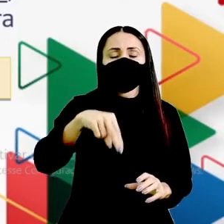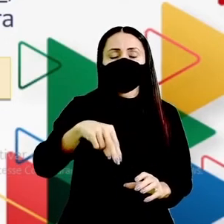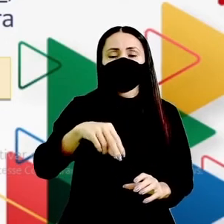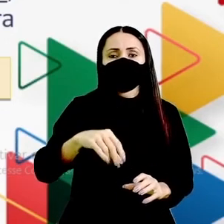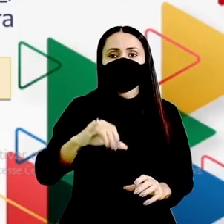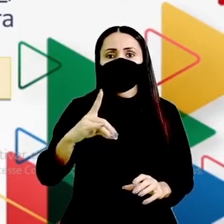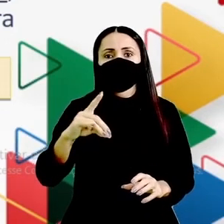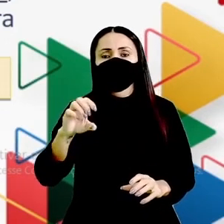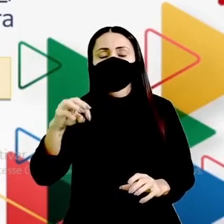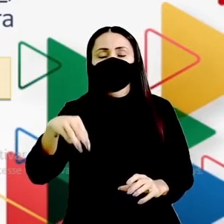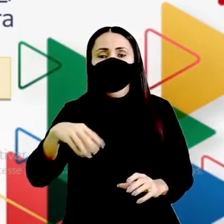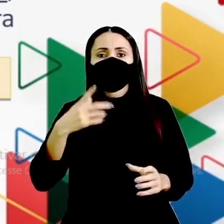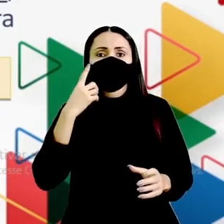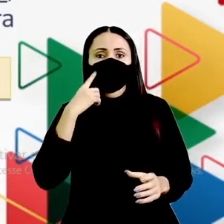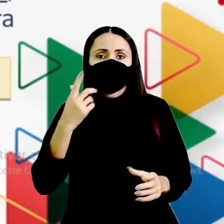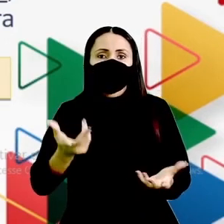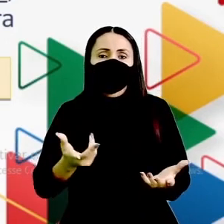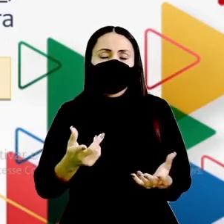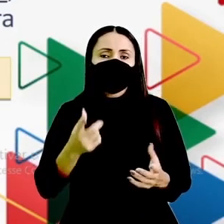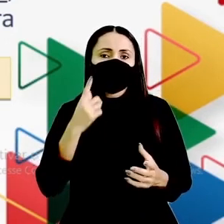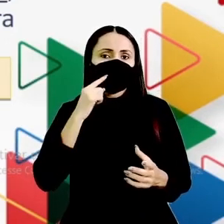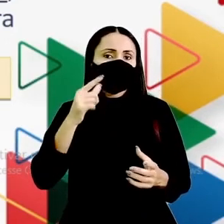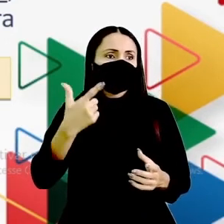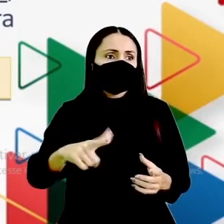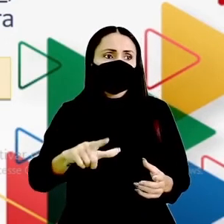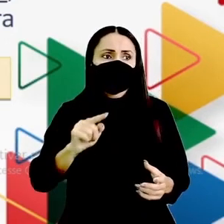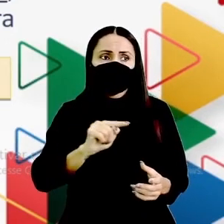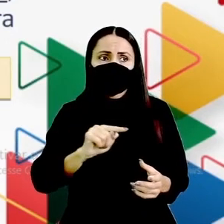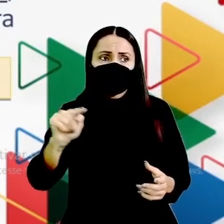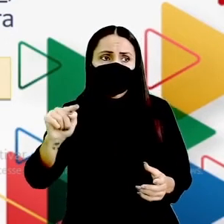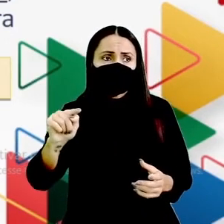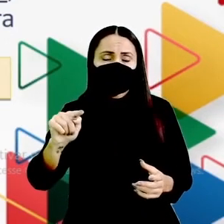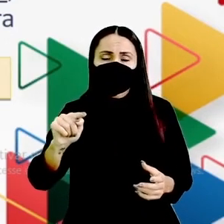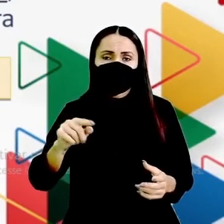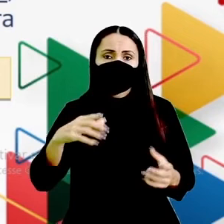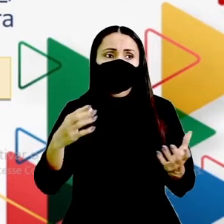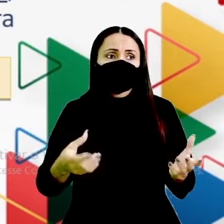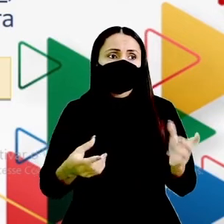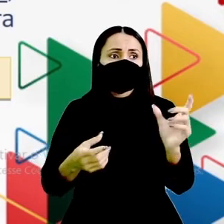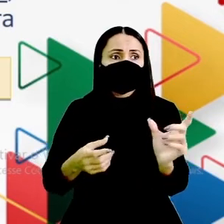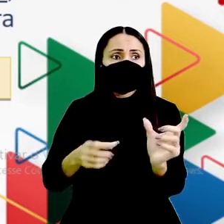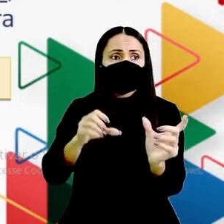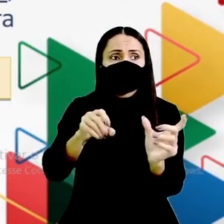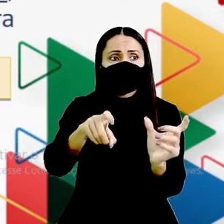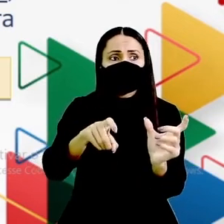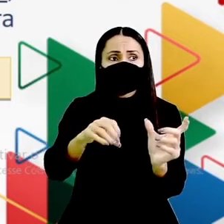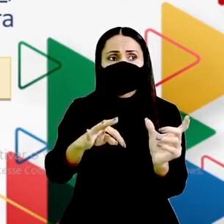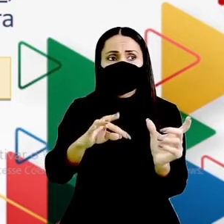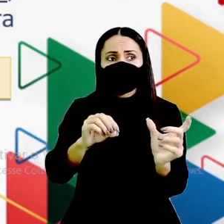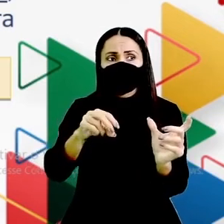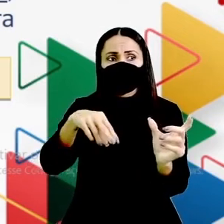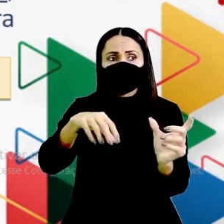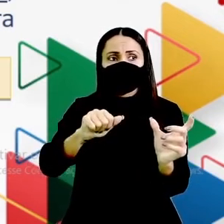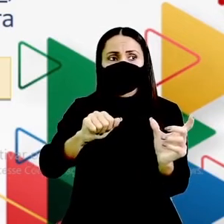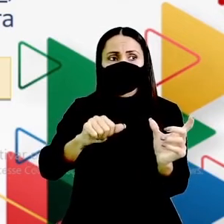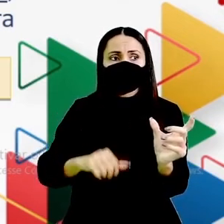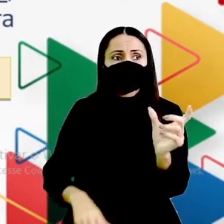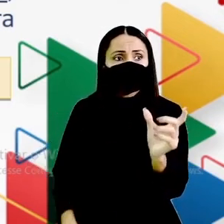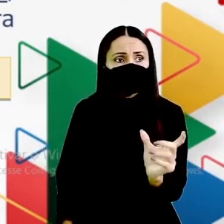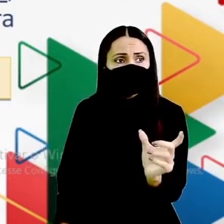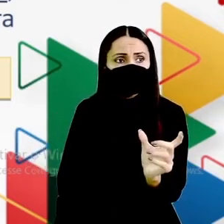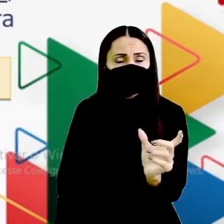não serão acentuadas, porque passam a ser oxítonas, não é isso? Exatamente, olha aí. Pólen é paroxítono, mas